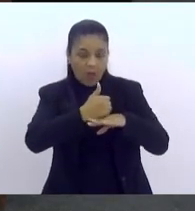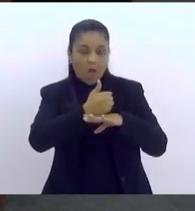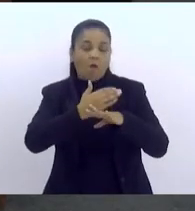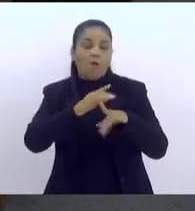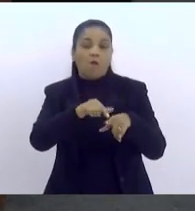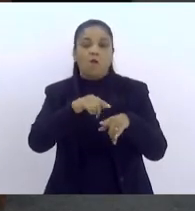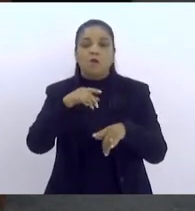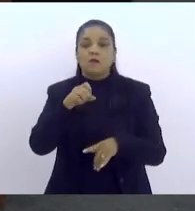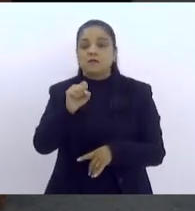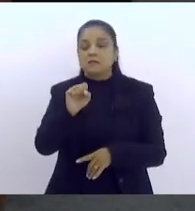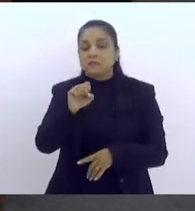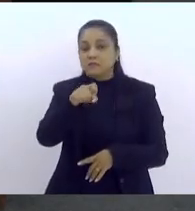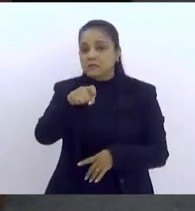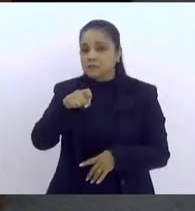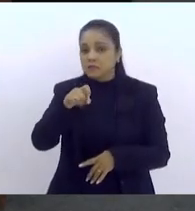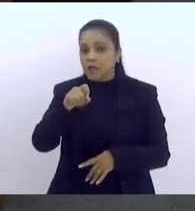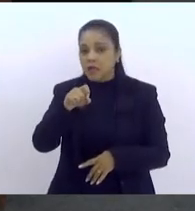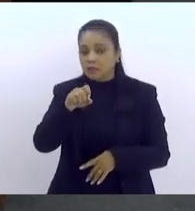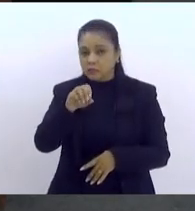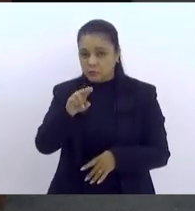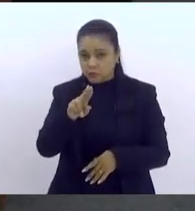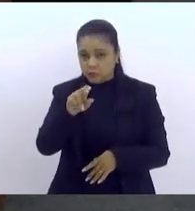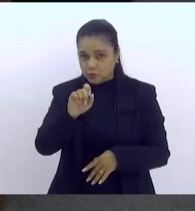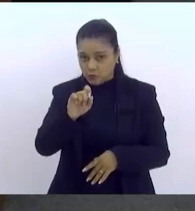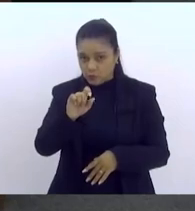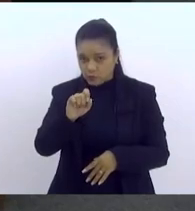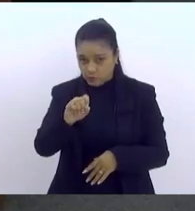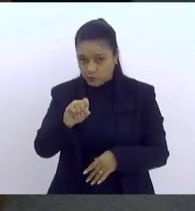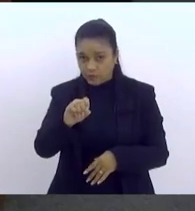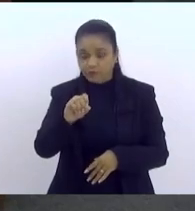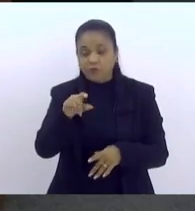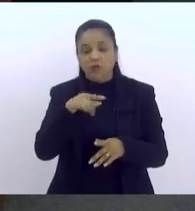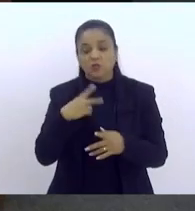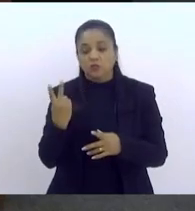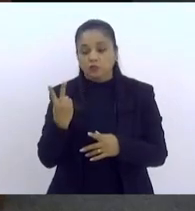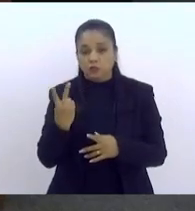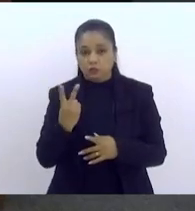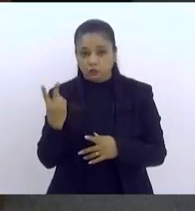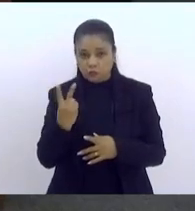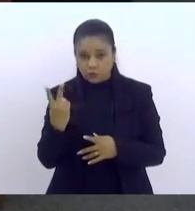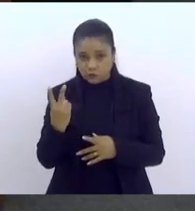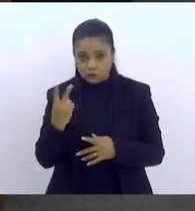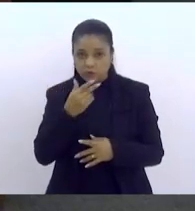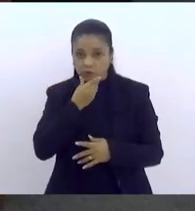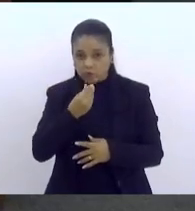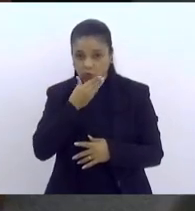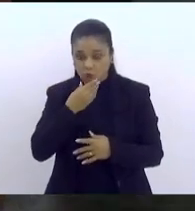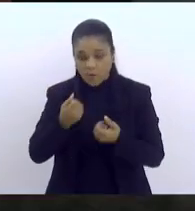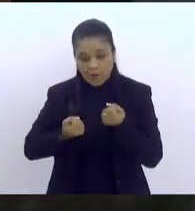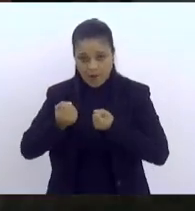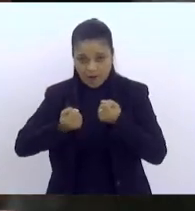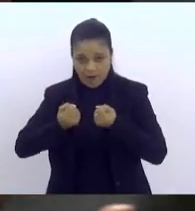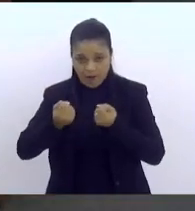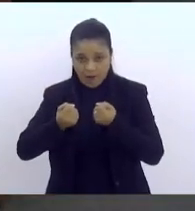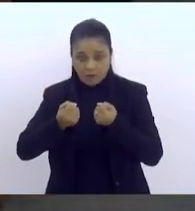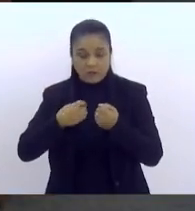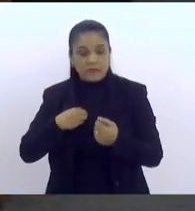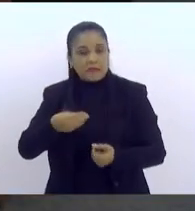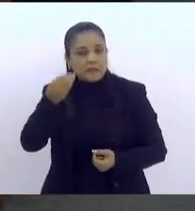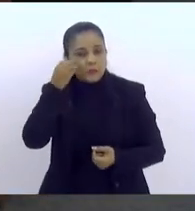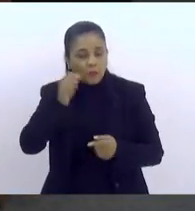e foi abordada por um carro onde dois passageiros tentaram atear fogo no corpo dessa